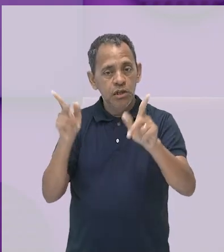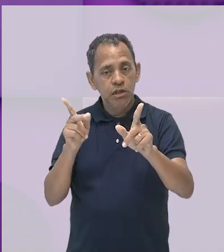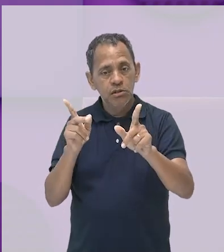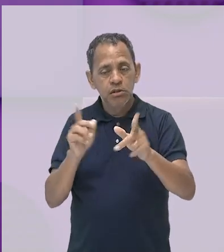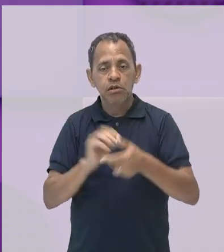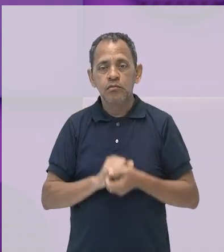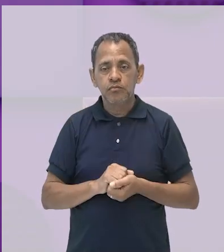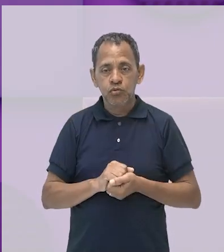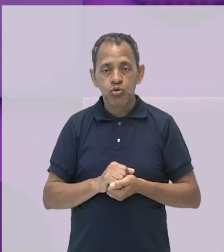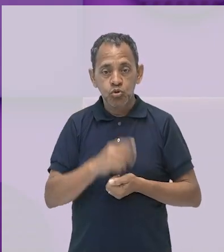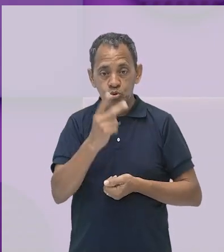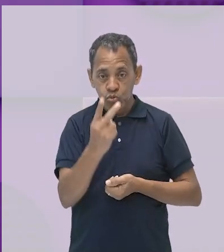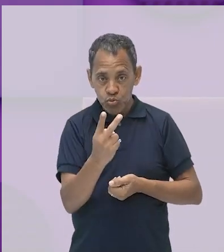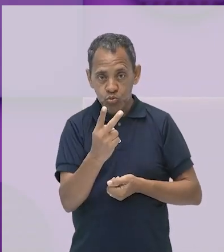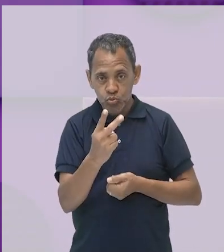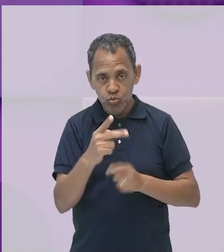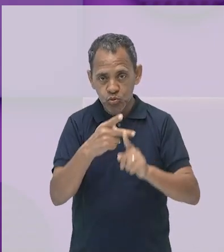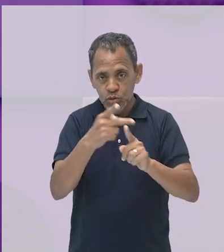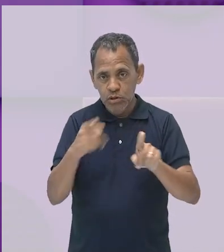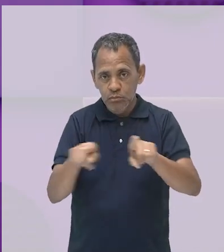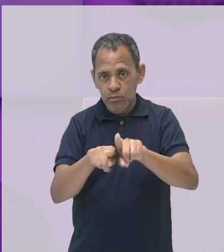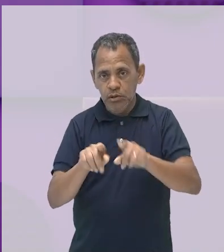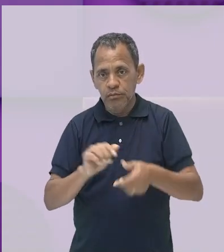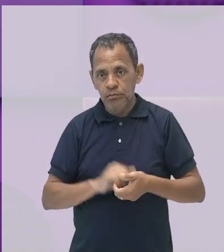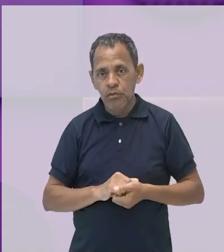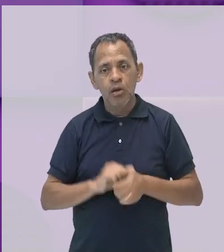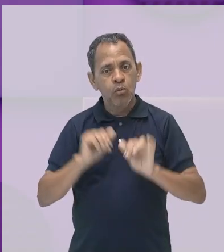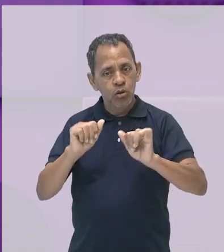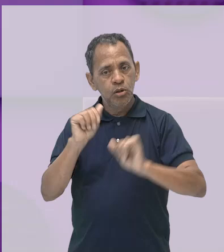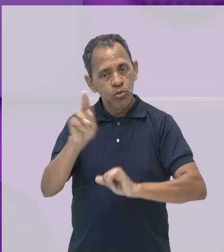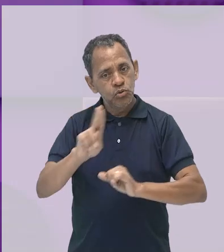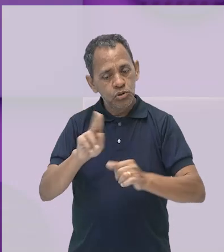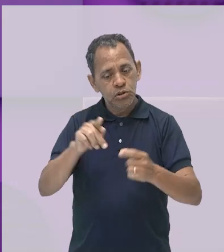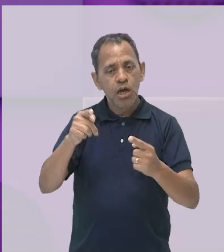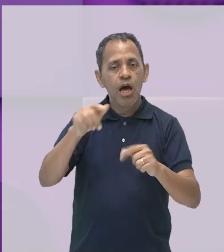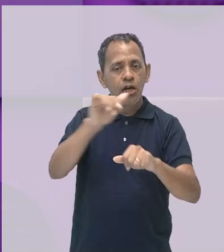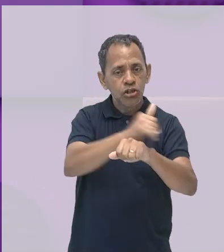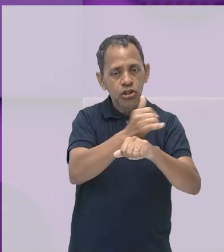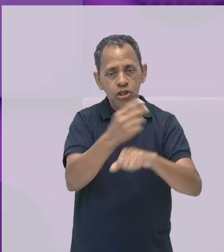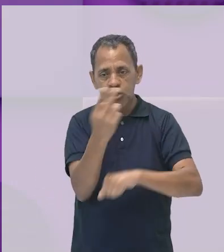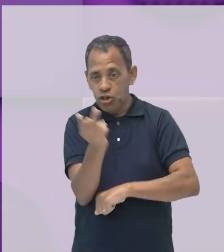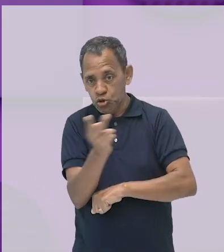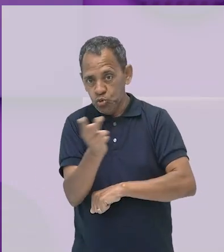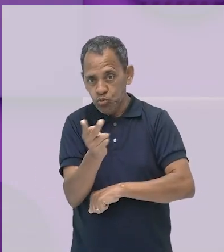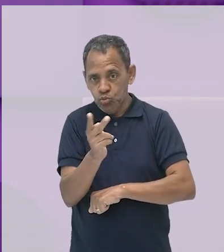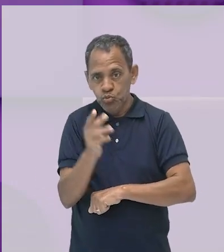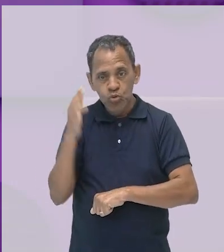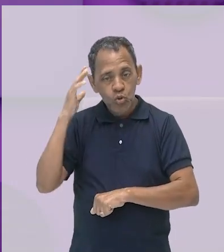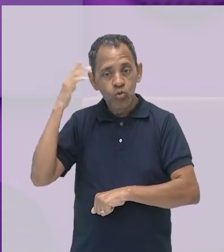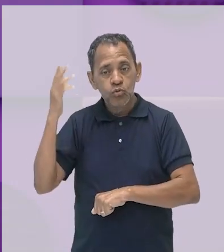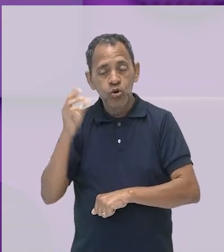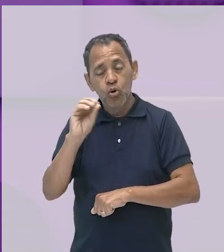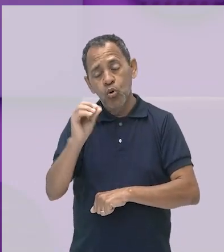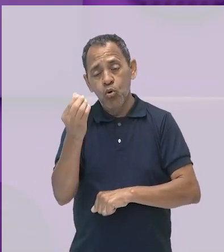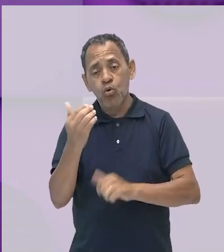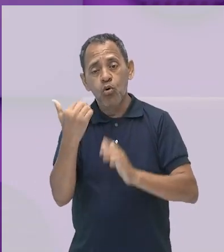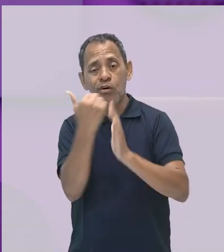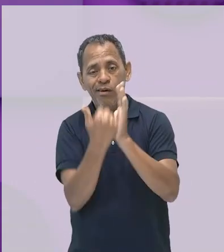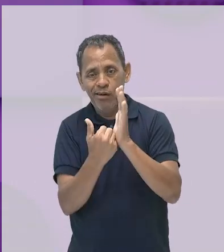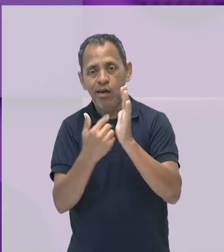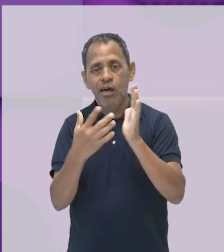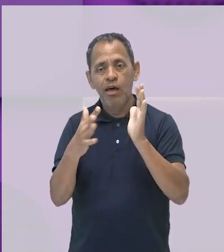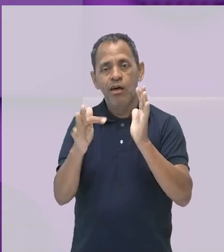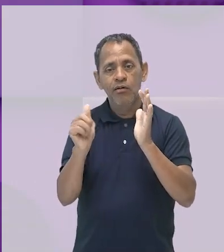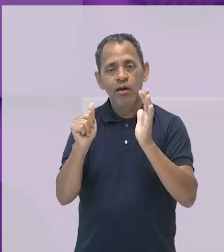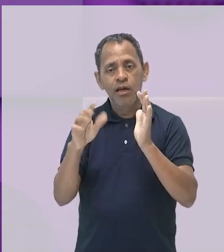entre dois quadrados. Então, nós podemos usar essas propriedades na hora de resolver ou fatorar